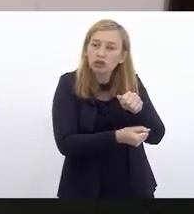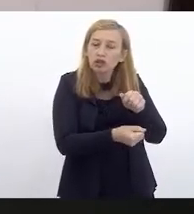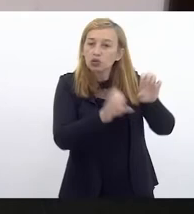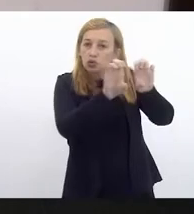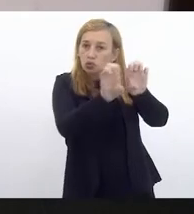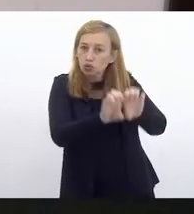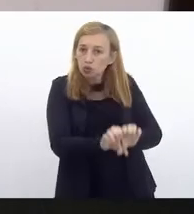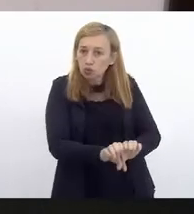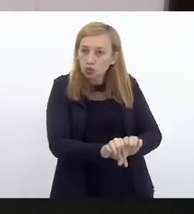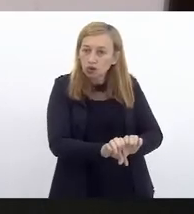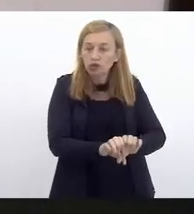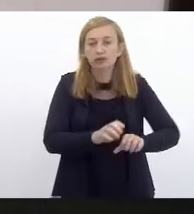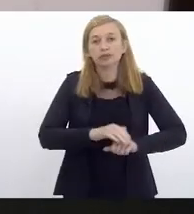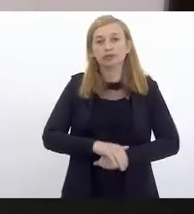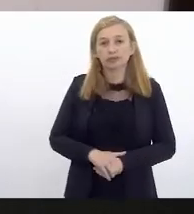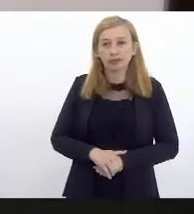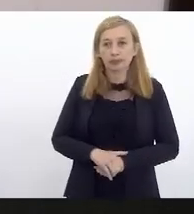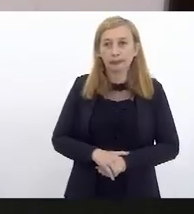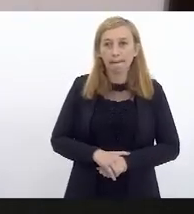estruturante.